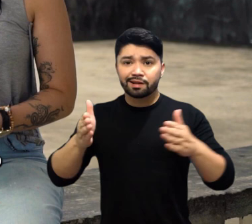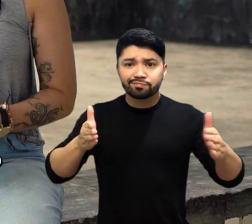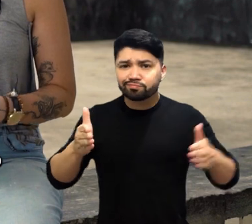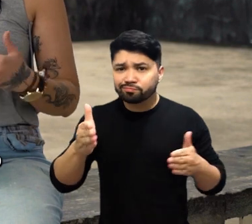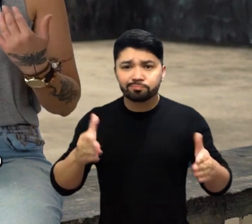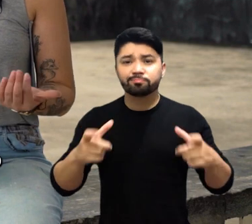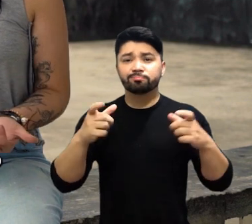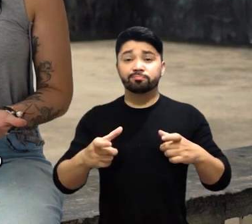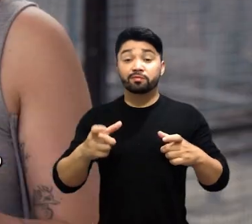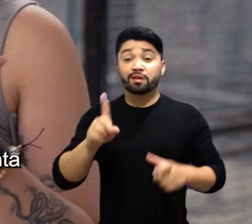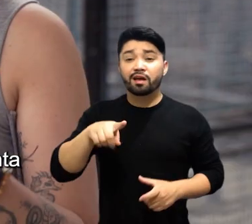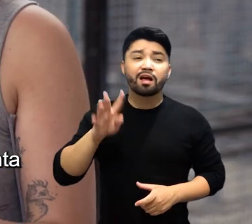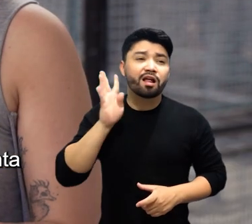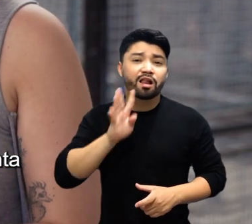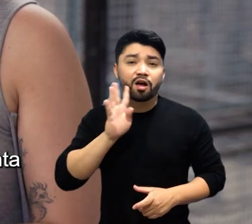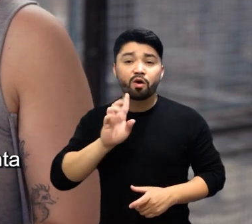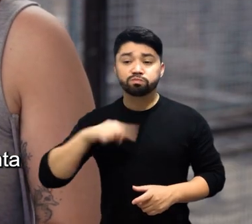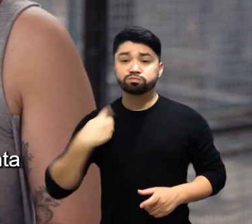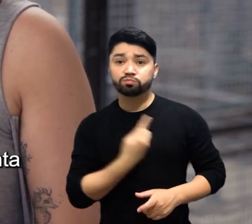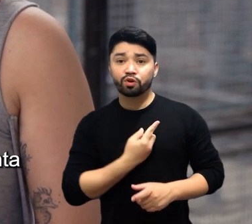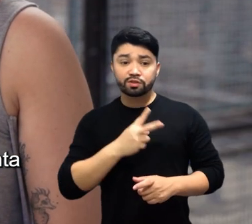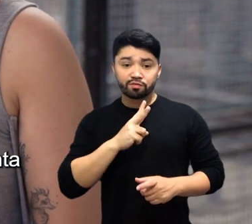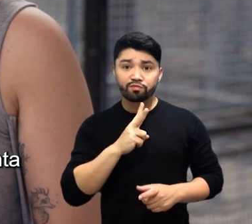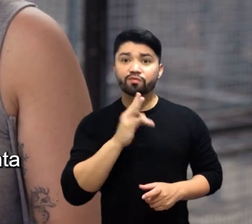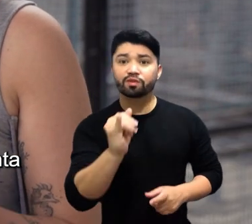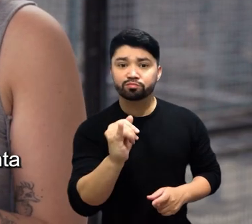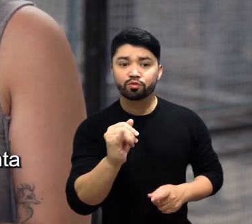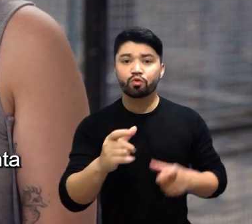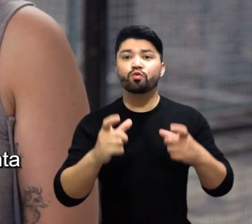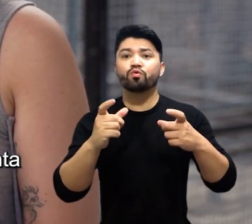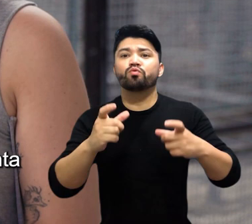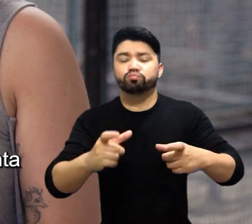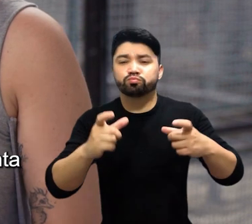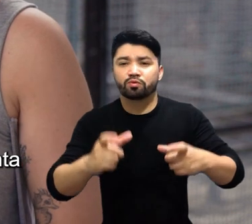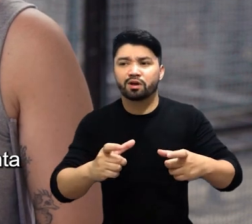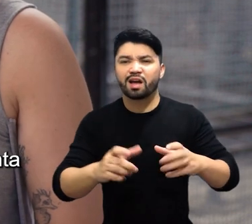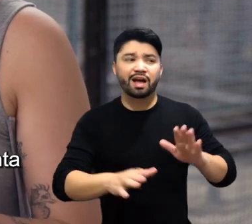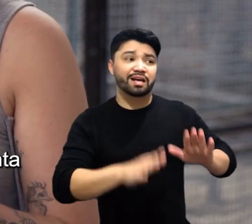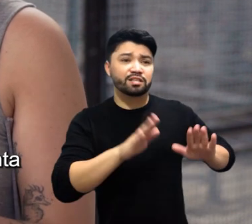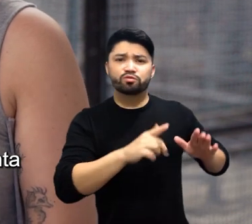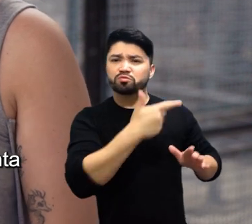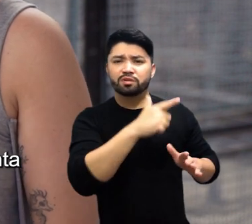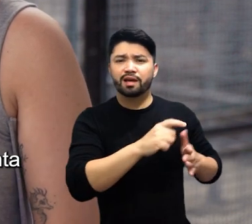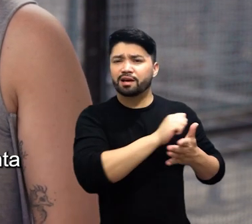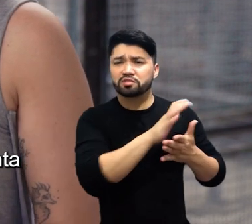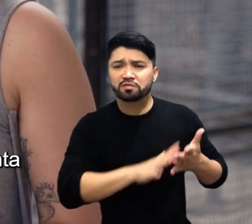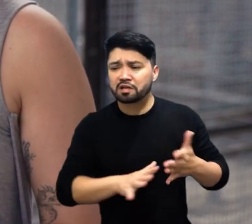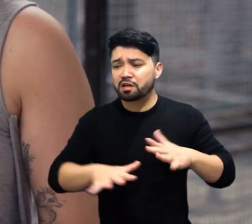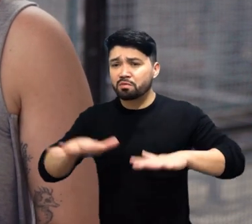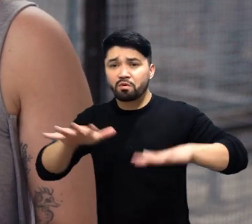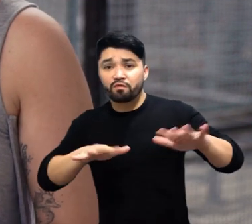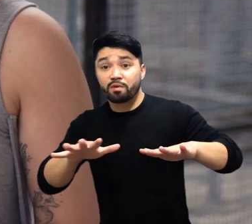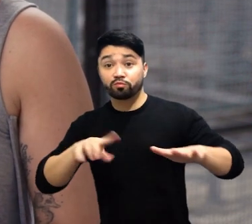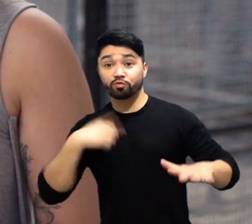quando a gente começa a ocupar algo num lugar que talvez não tivesse tanta atividade ou tanta ação ou tanto movimento.